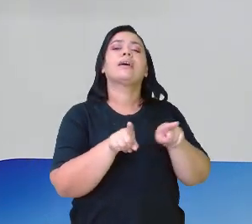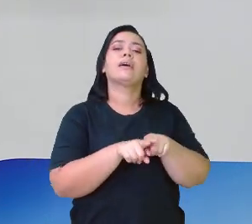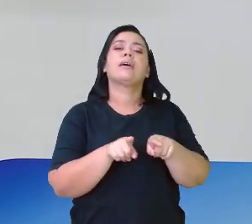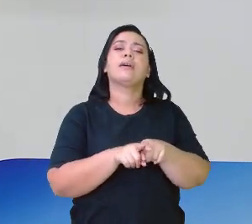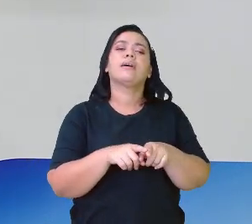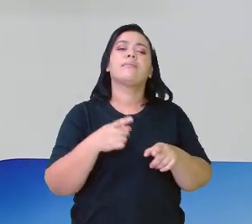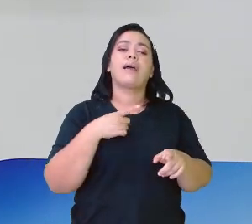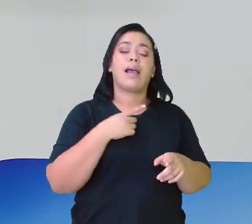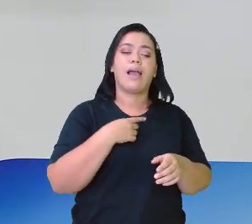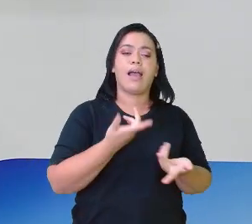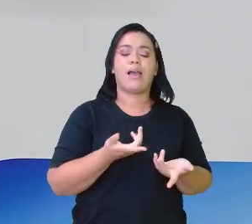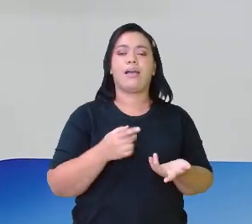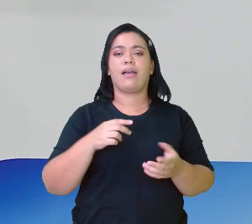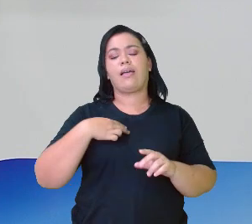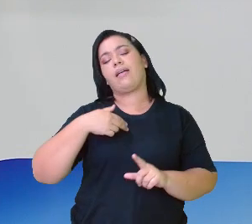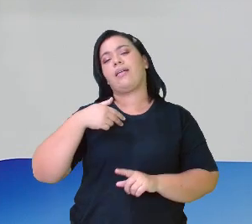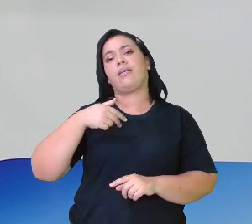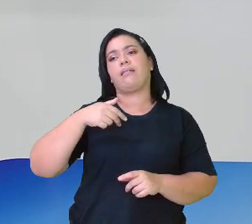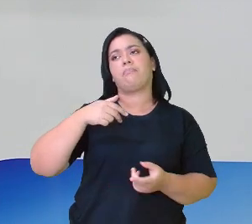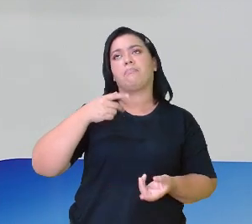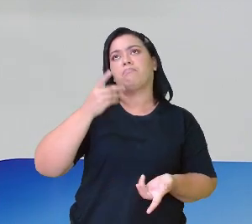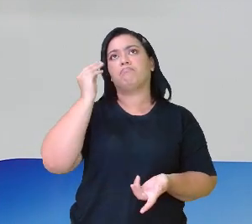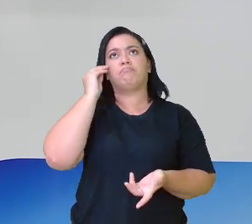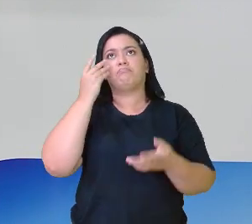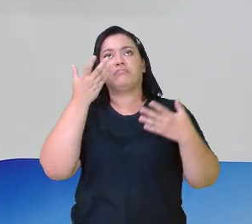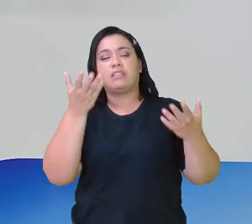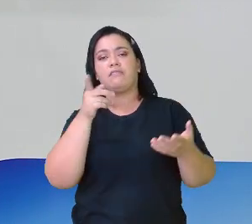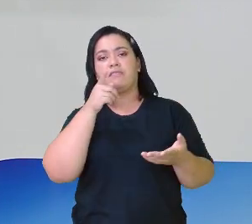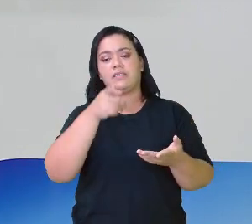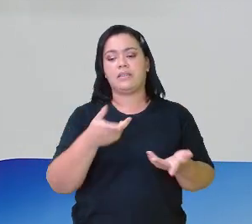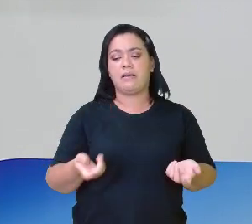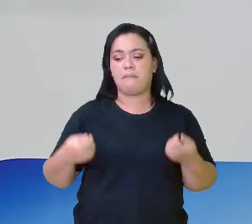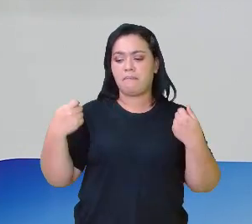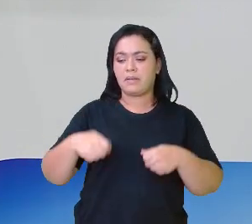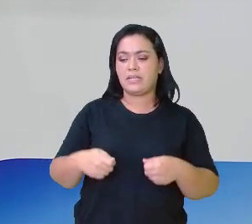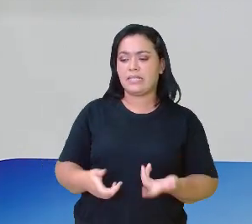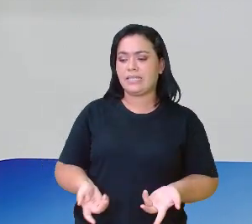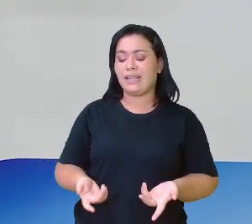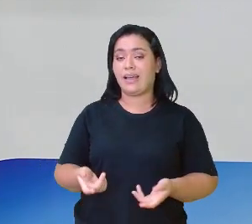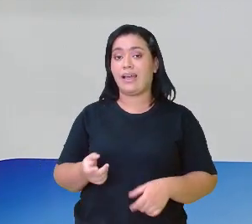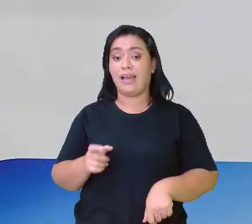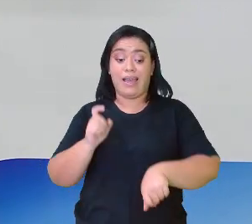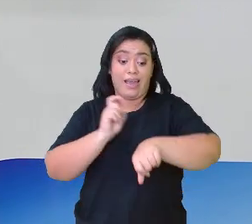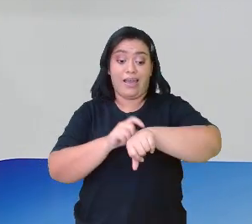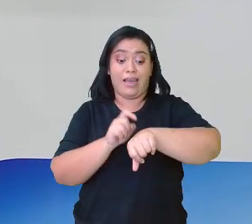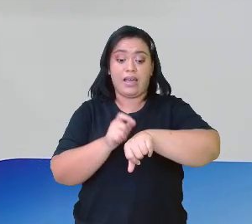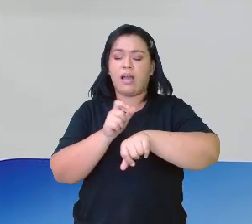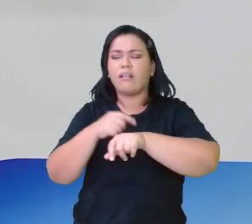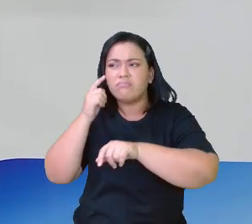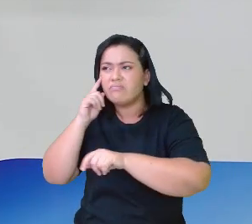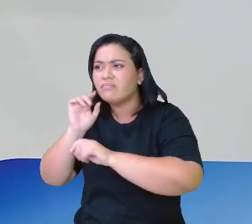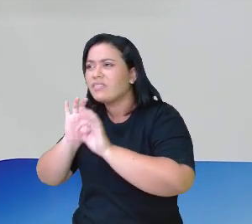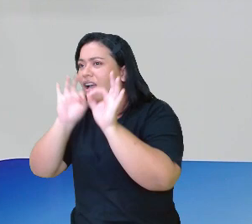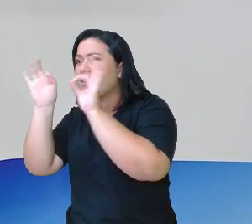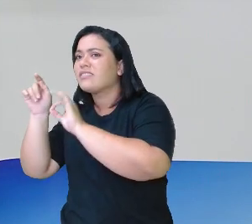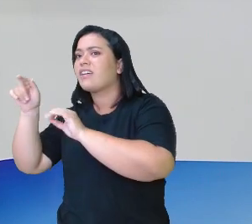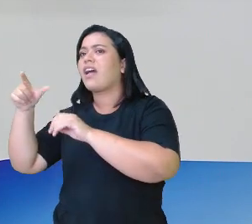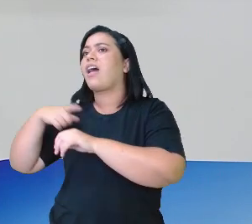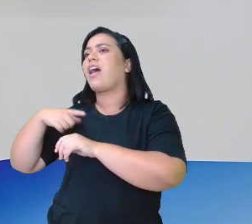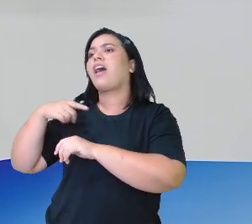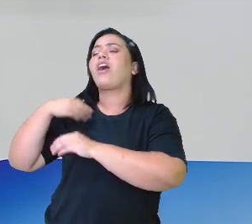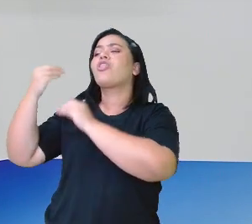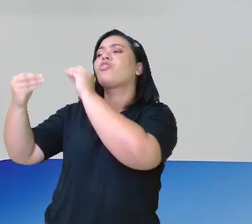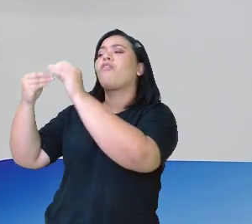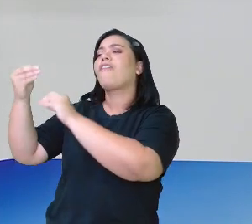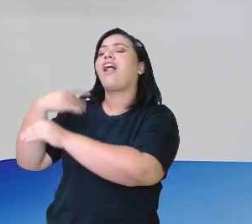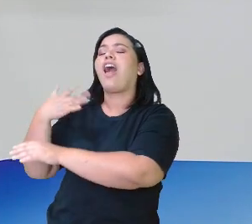streaming. Você não precisaria, por exemplo, estar preso a um determinado horário para assistir a novela que você mais